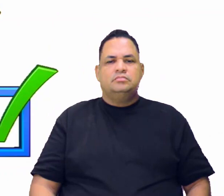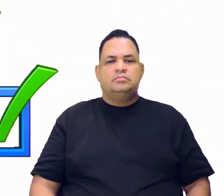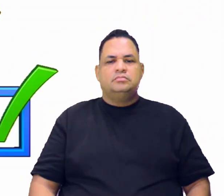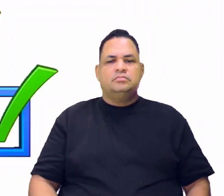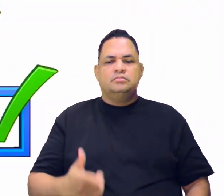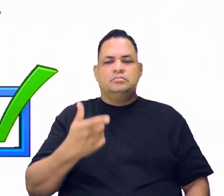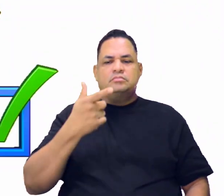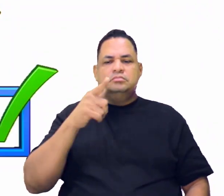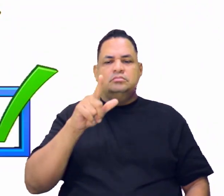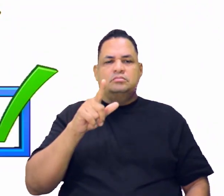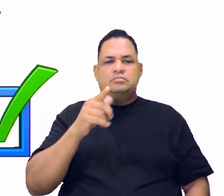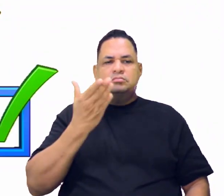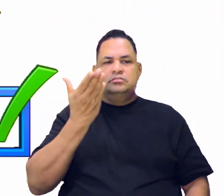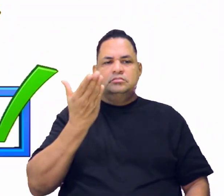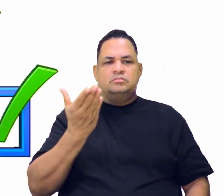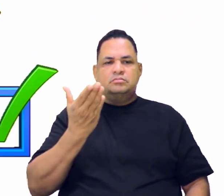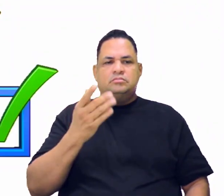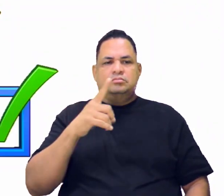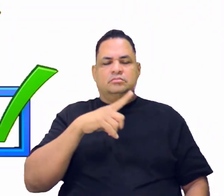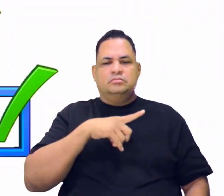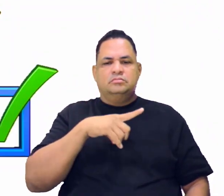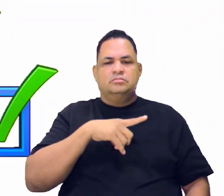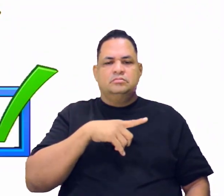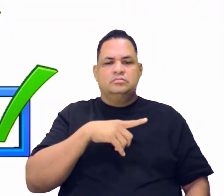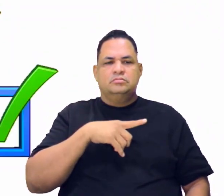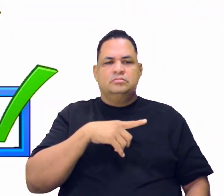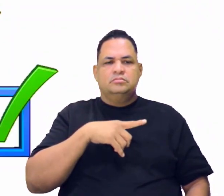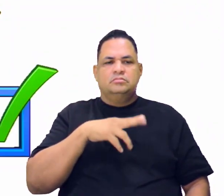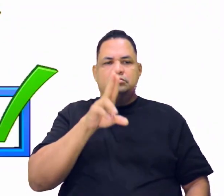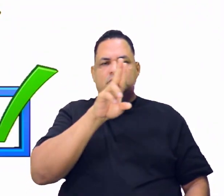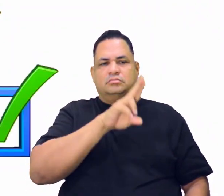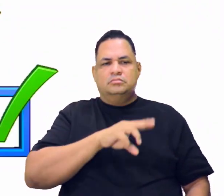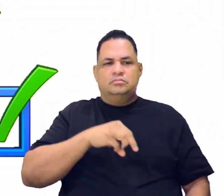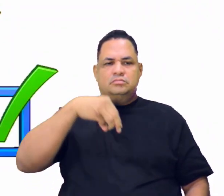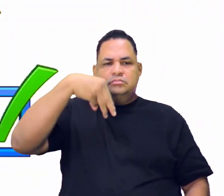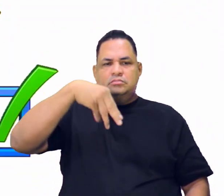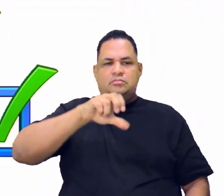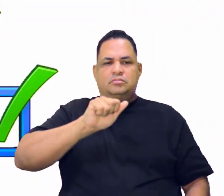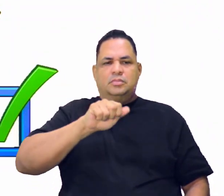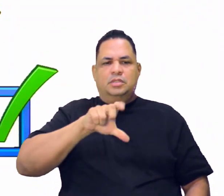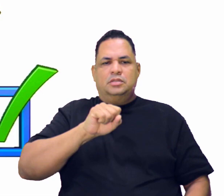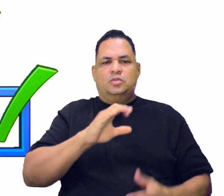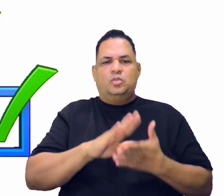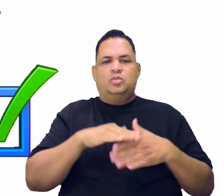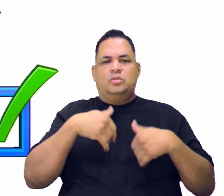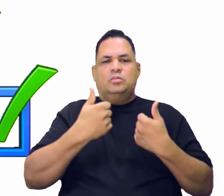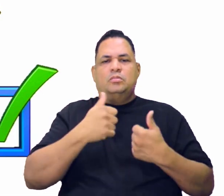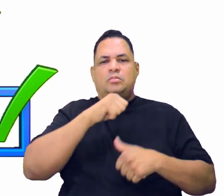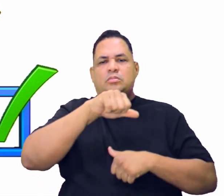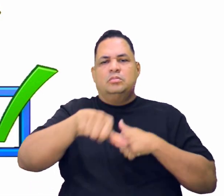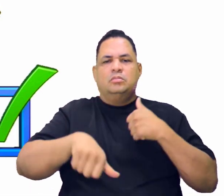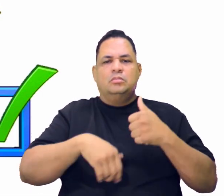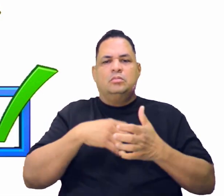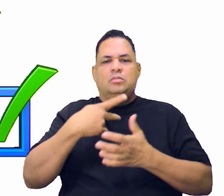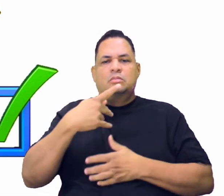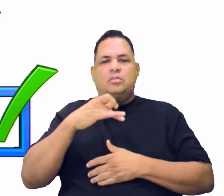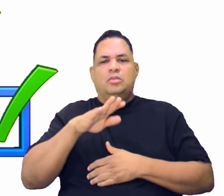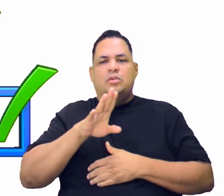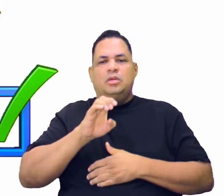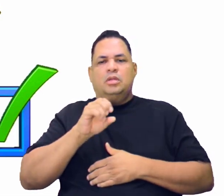Mais outra aqui para vocês, ó. Tenho aqui, ó. Usa-se mais quando pode ser trocado por porém ou